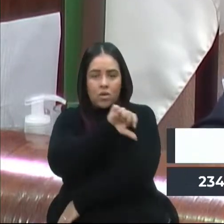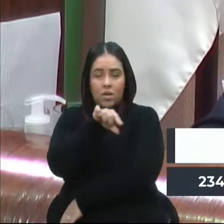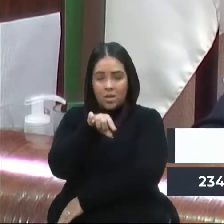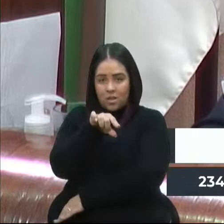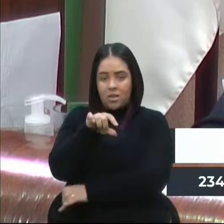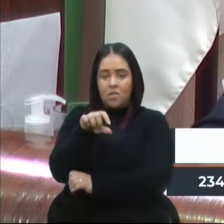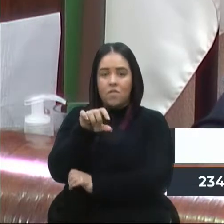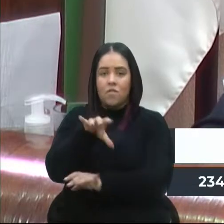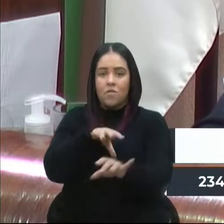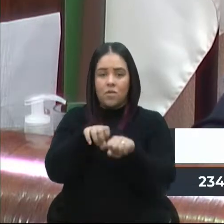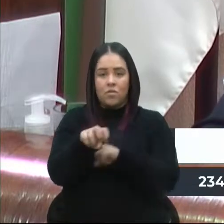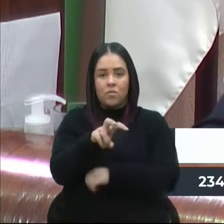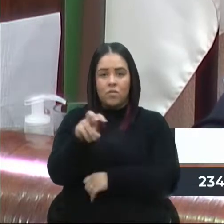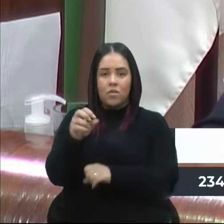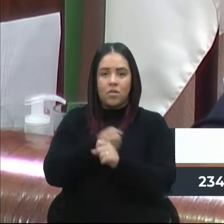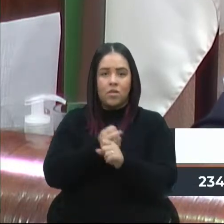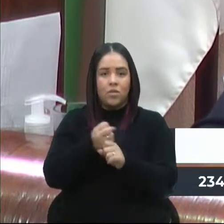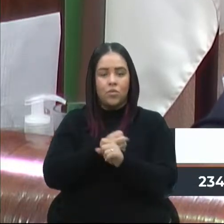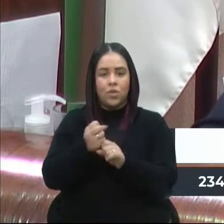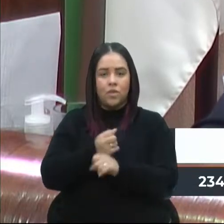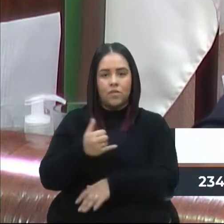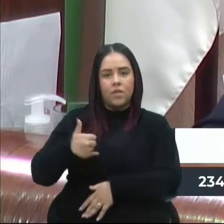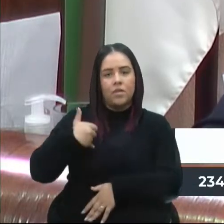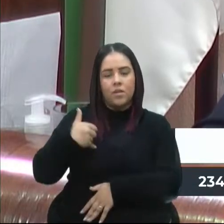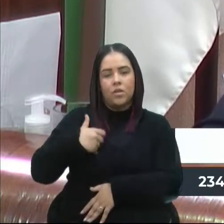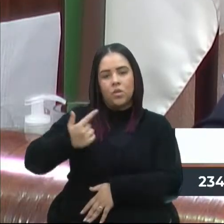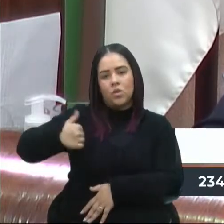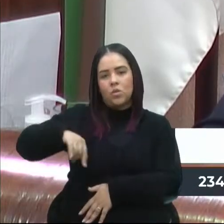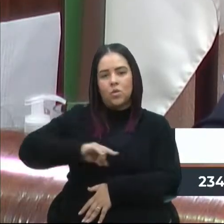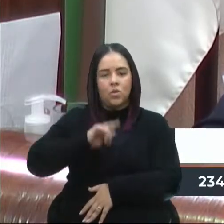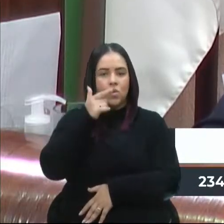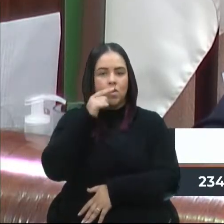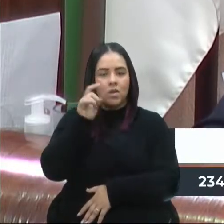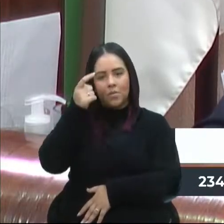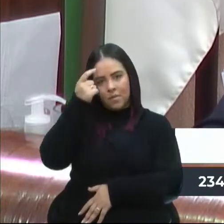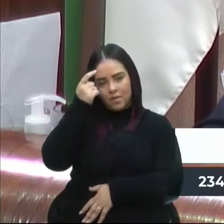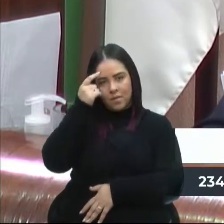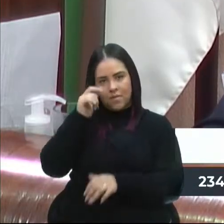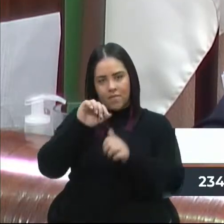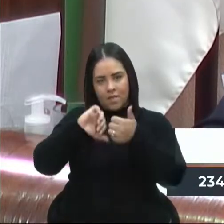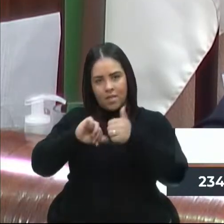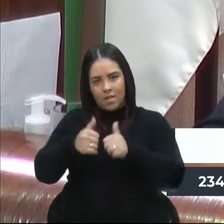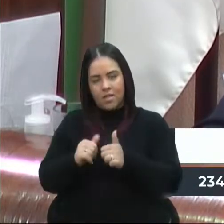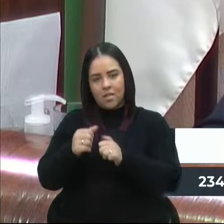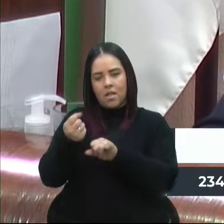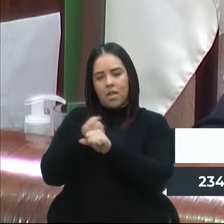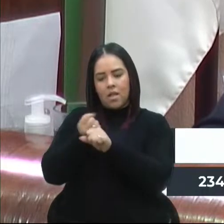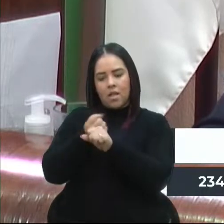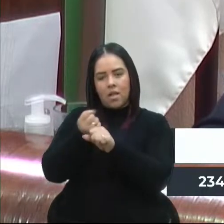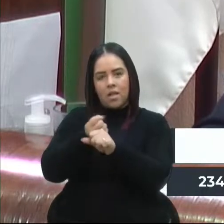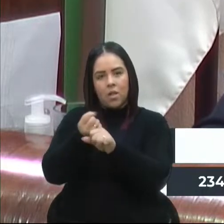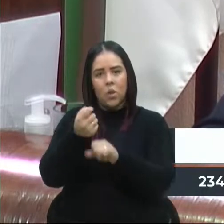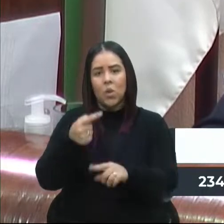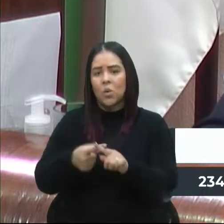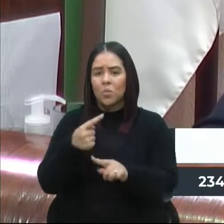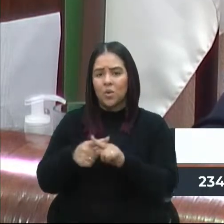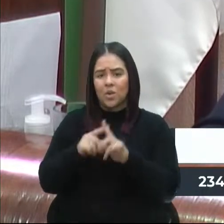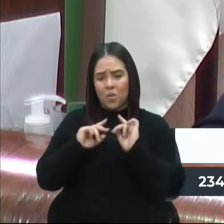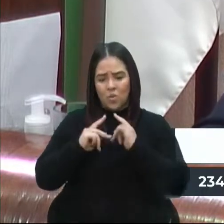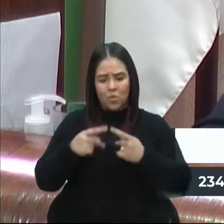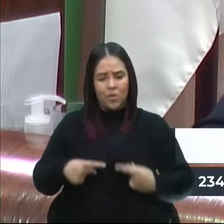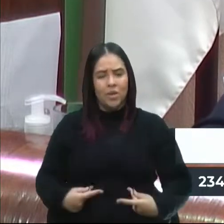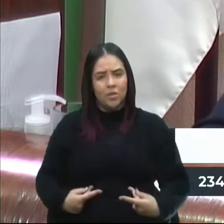e a comemoração do seu aniversário nos permite refletir e avaliar ao longo dos anos Pois é observando